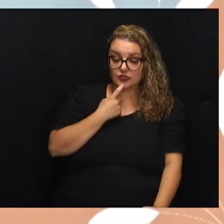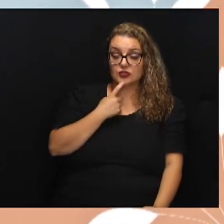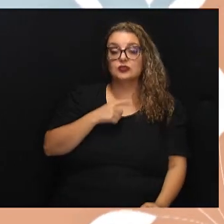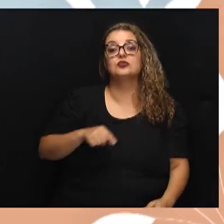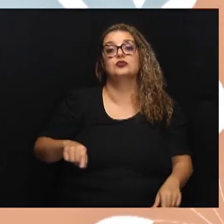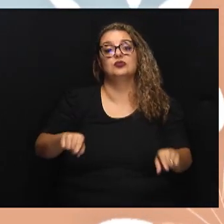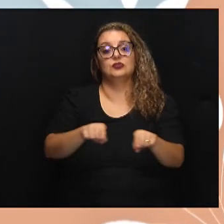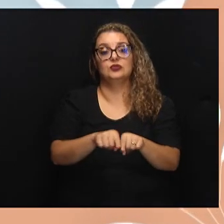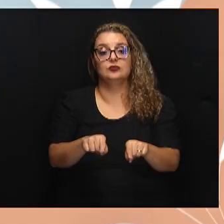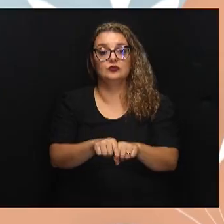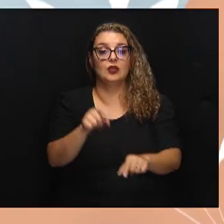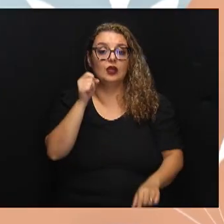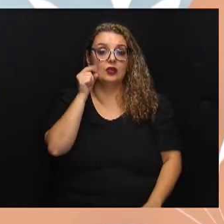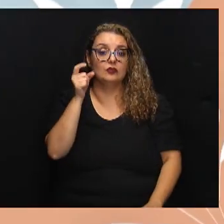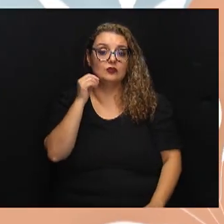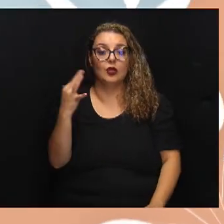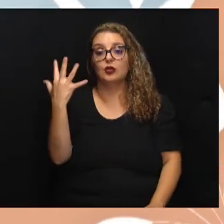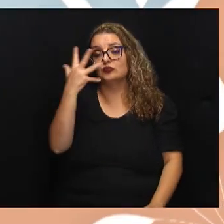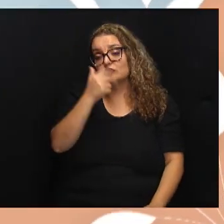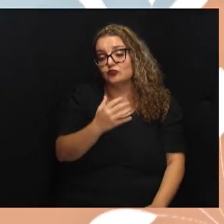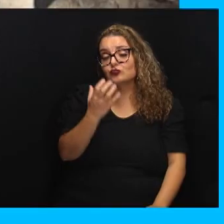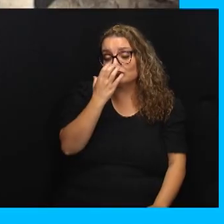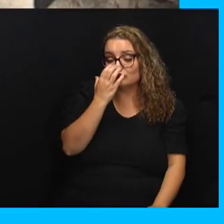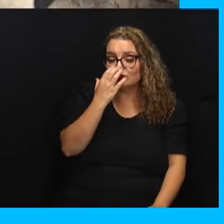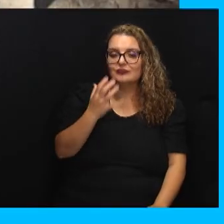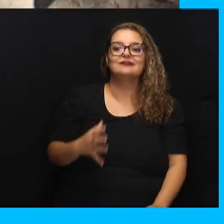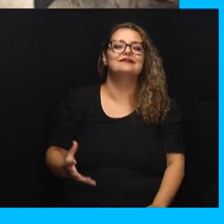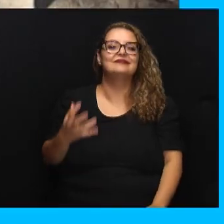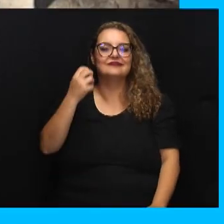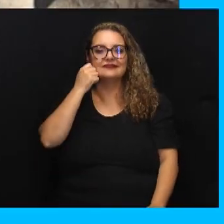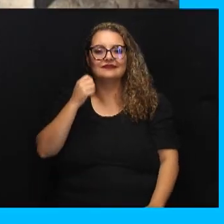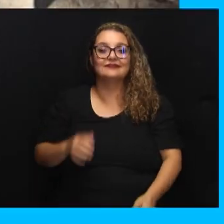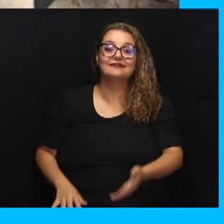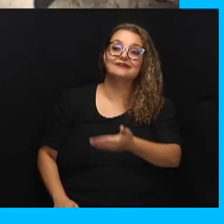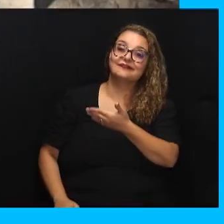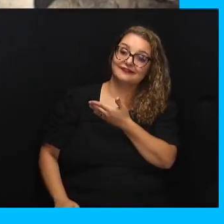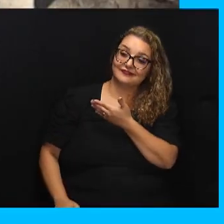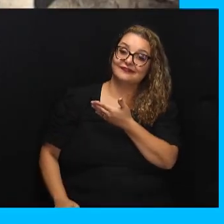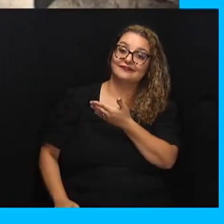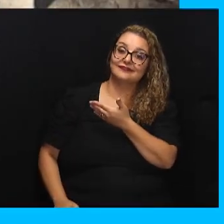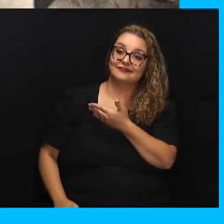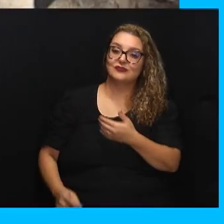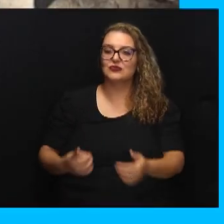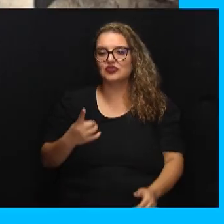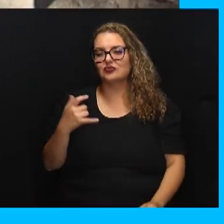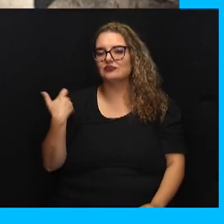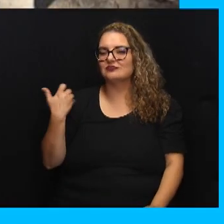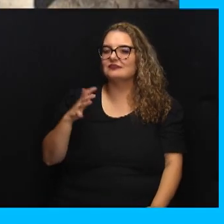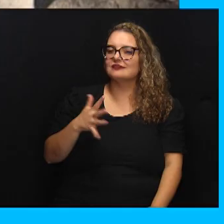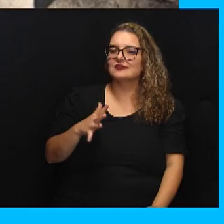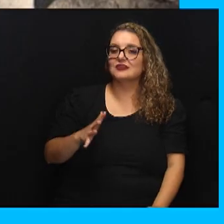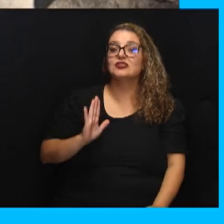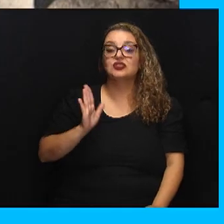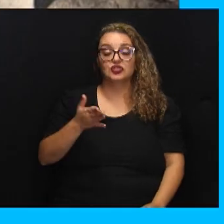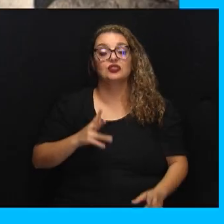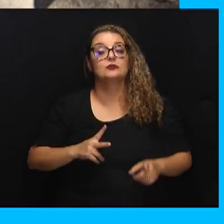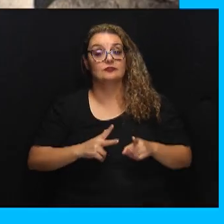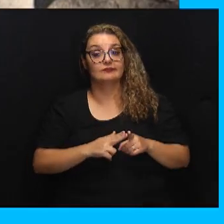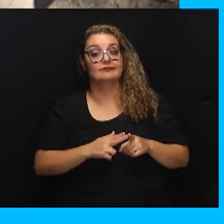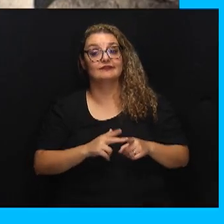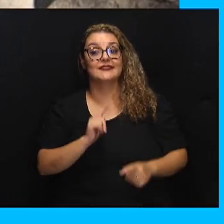também tem gatinhos e lindos doguinhos para adoção. O Dedê é um cão de 1 ano, já está castrado e